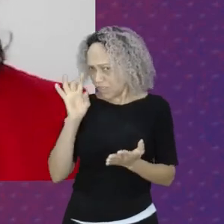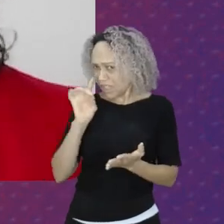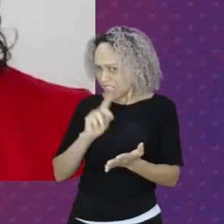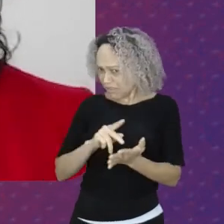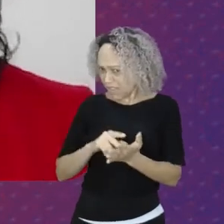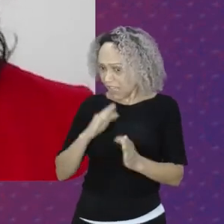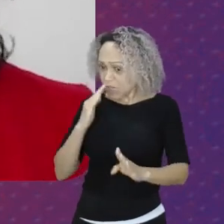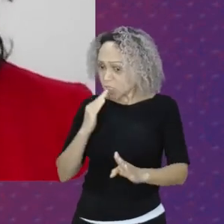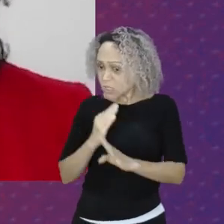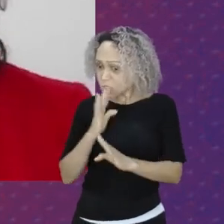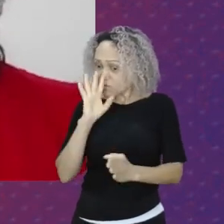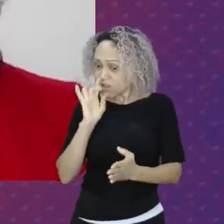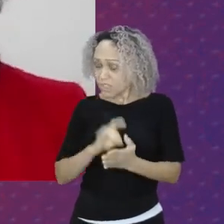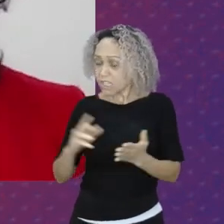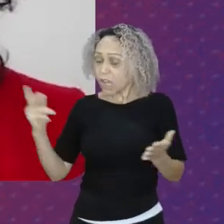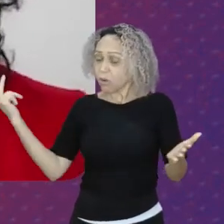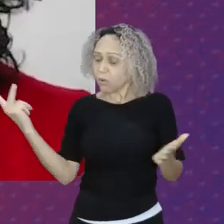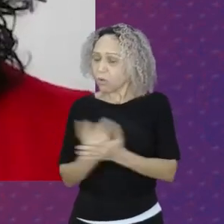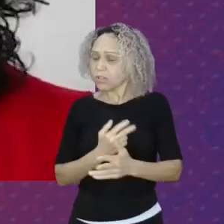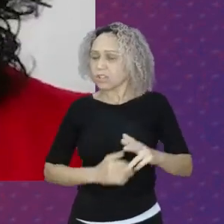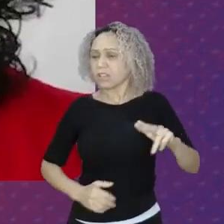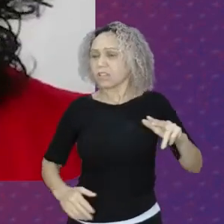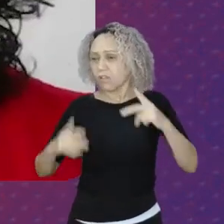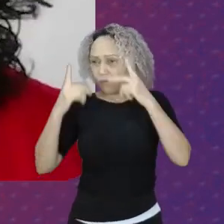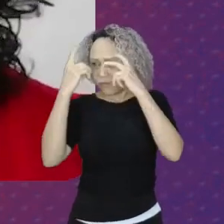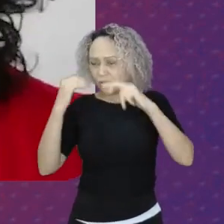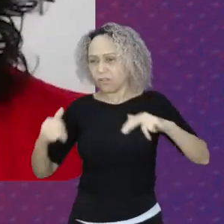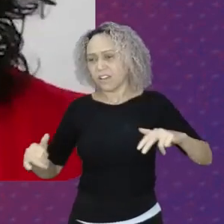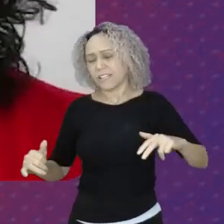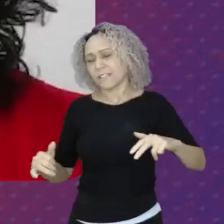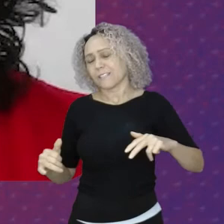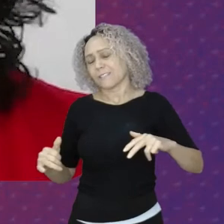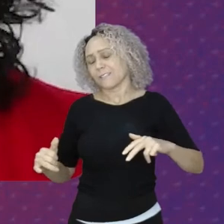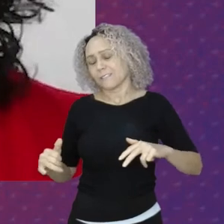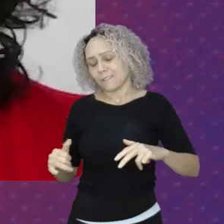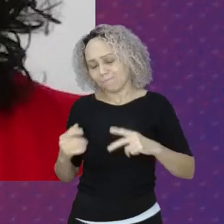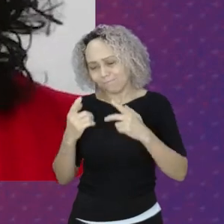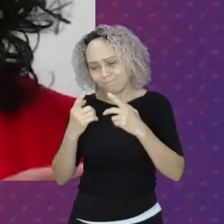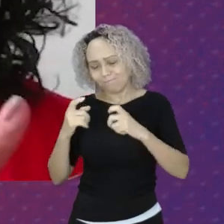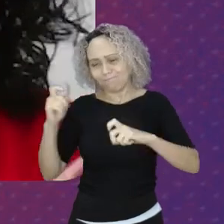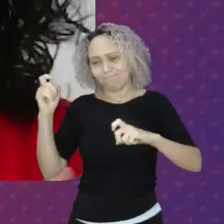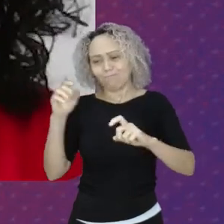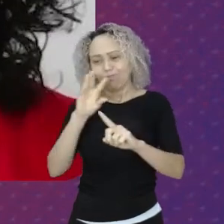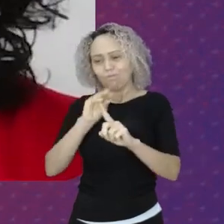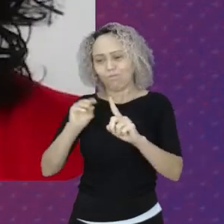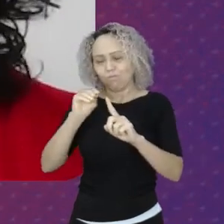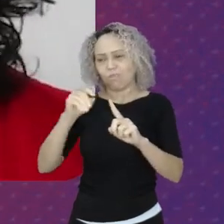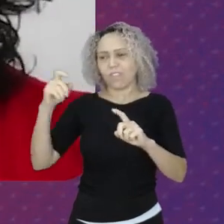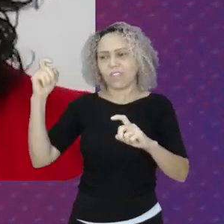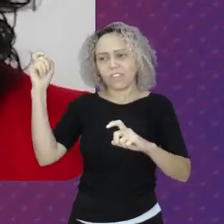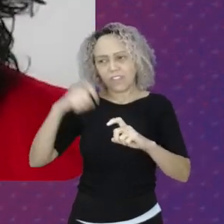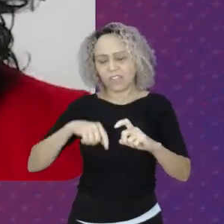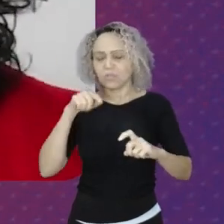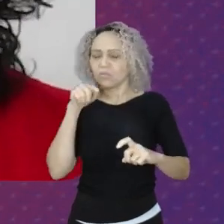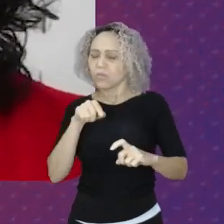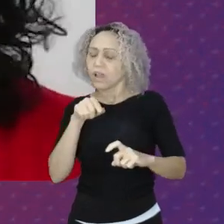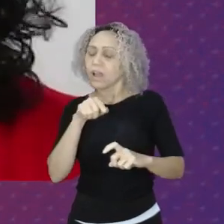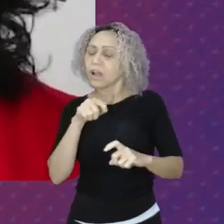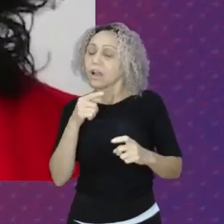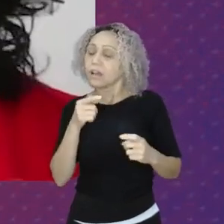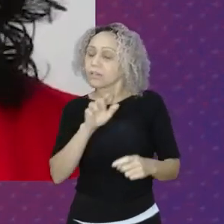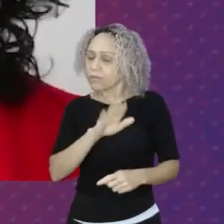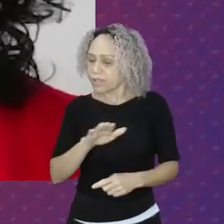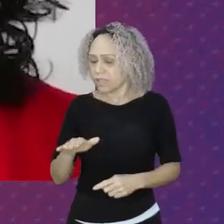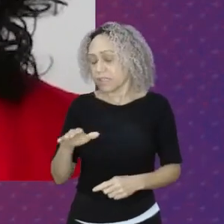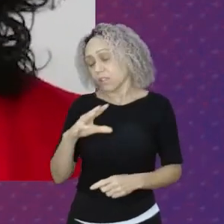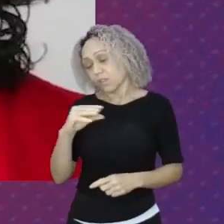de violência contra a criança ou adolescente. Essa comunicação deve ser feita ao Conselho